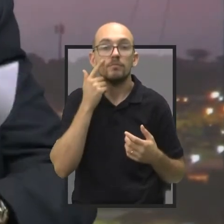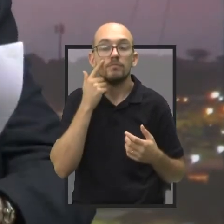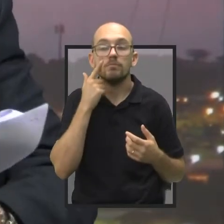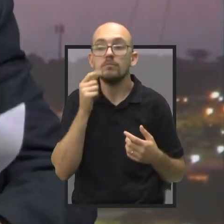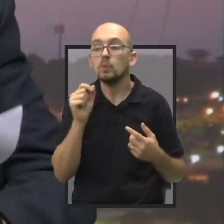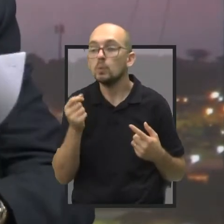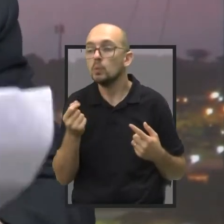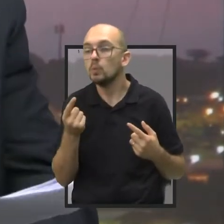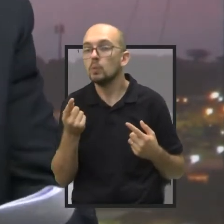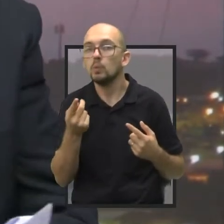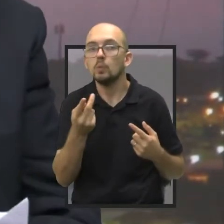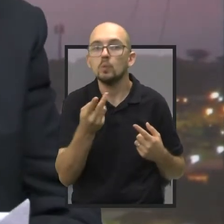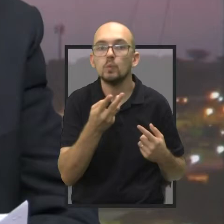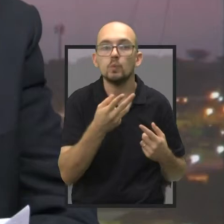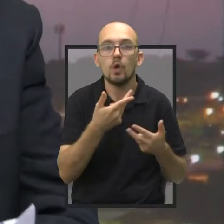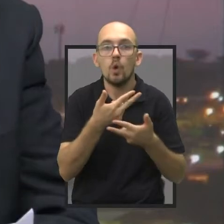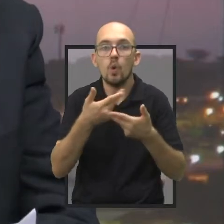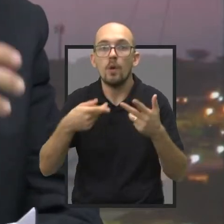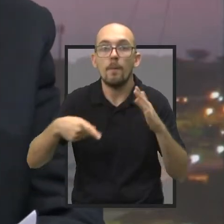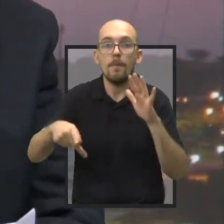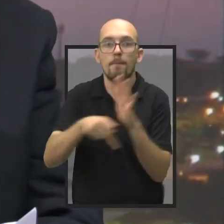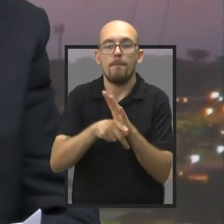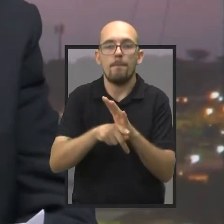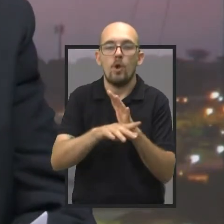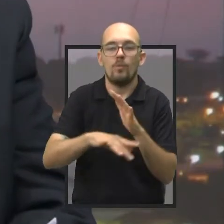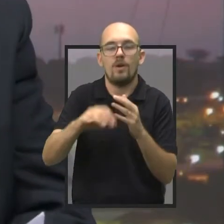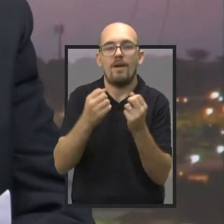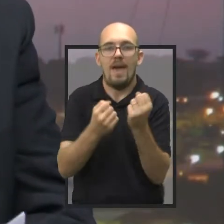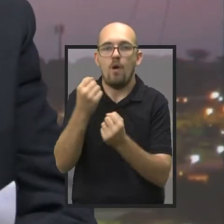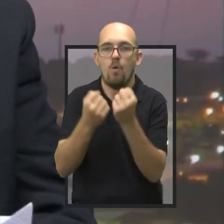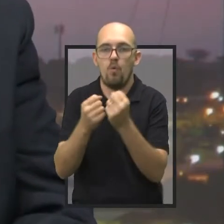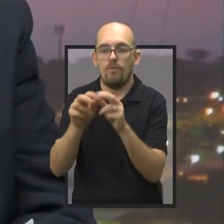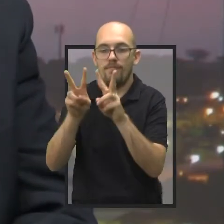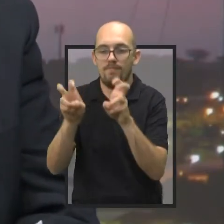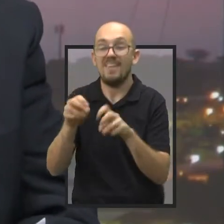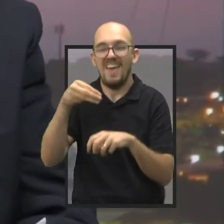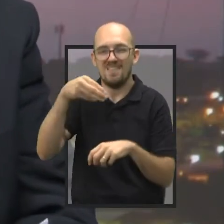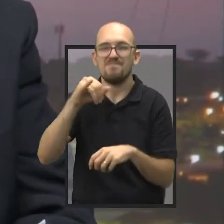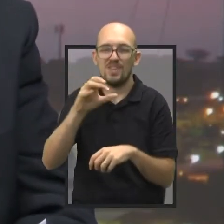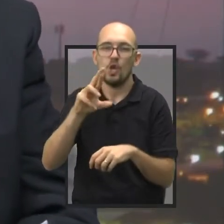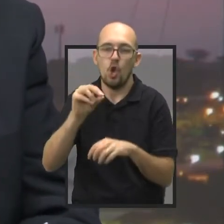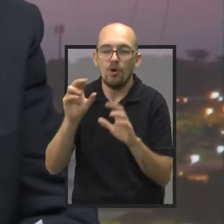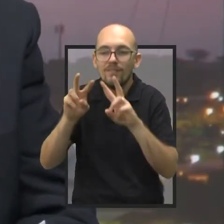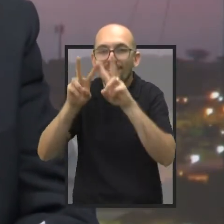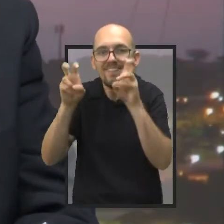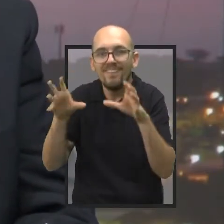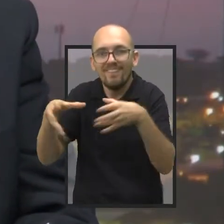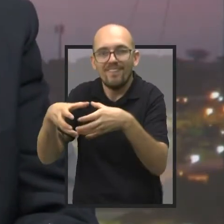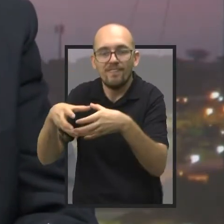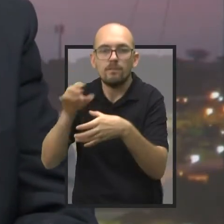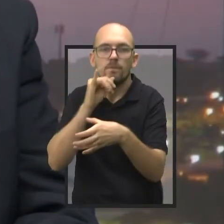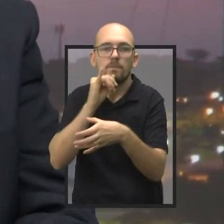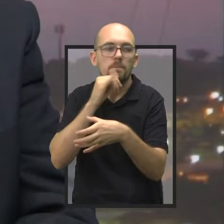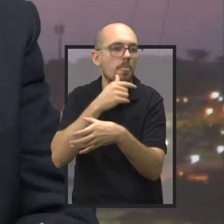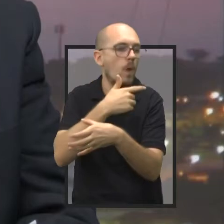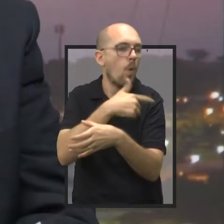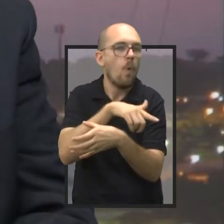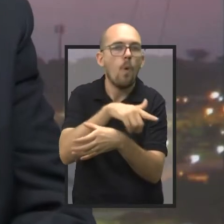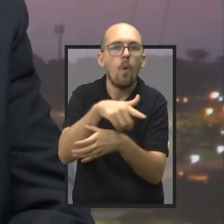números apenas do mercado automobilístico. Todo o restante de todos os outros agregados que vêm, né? O